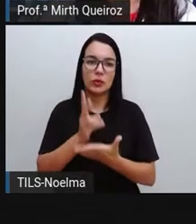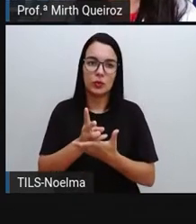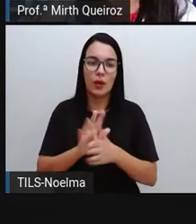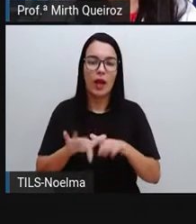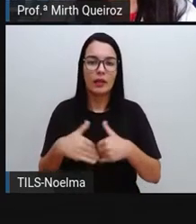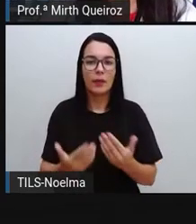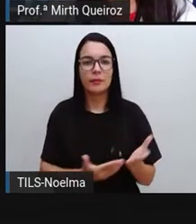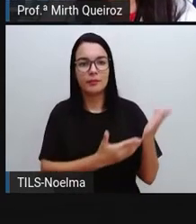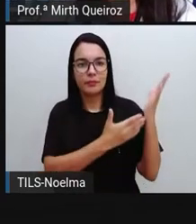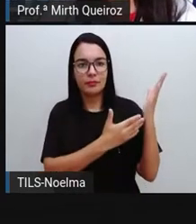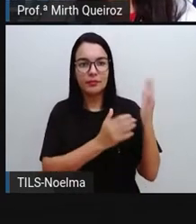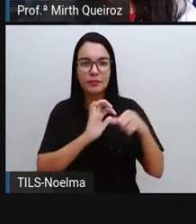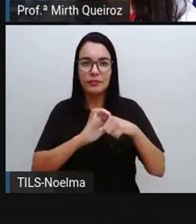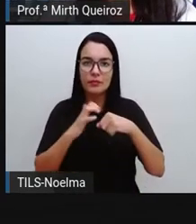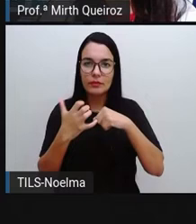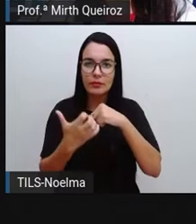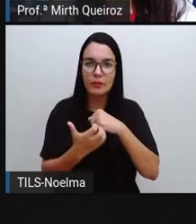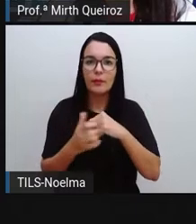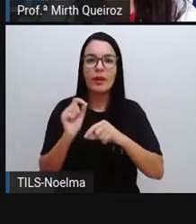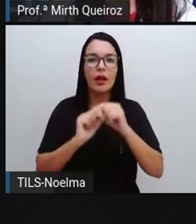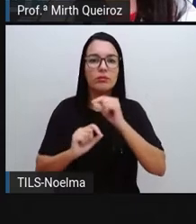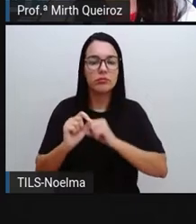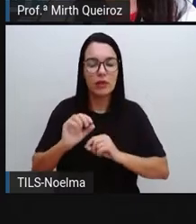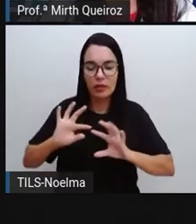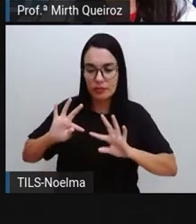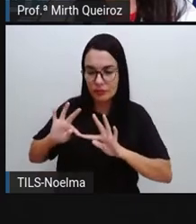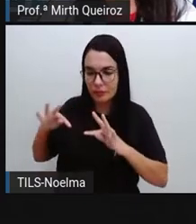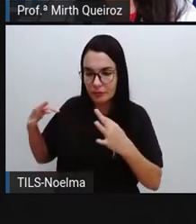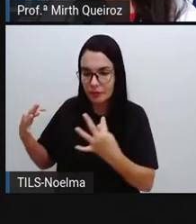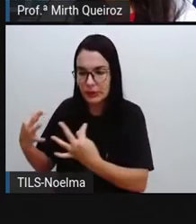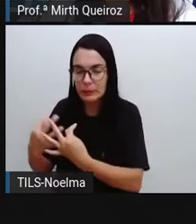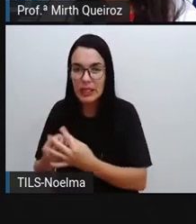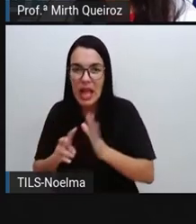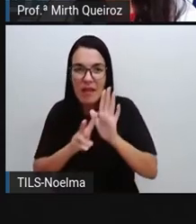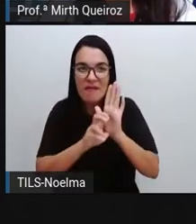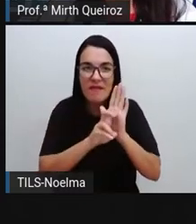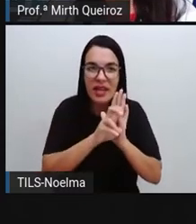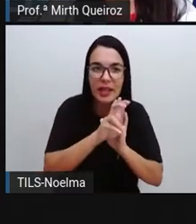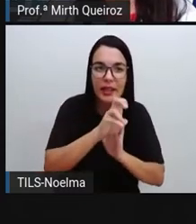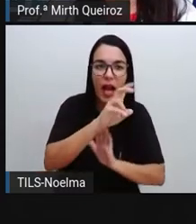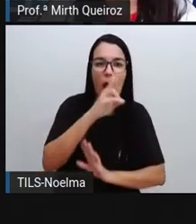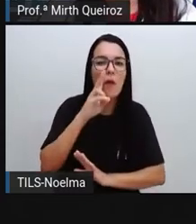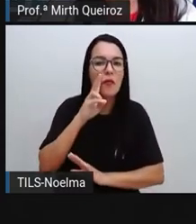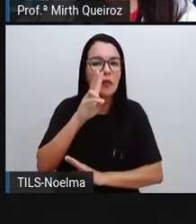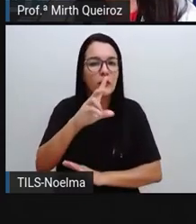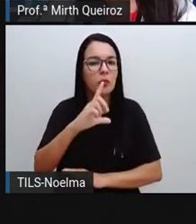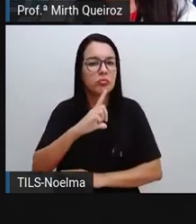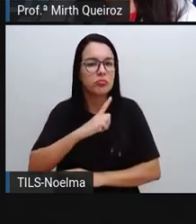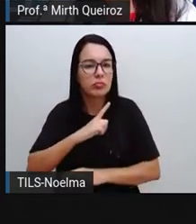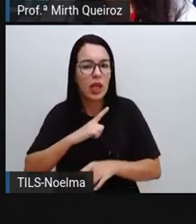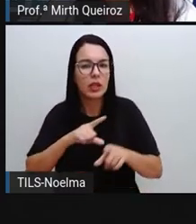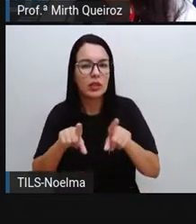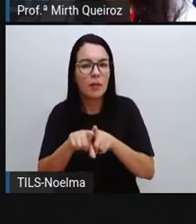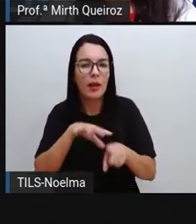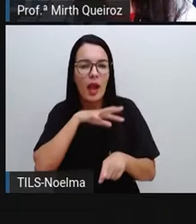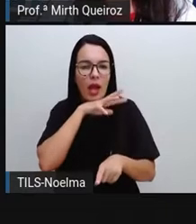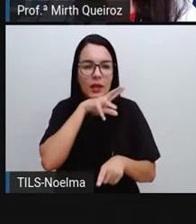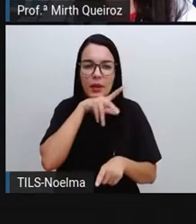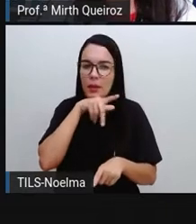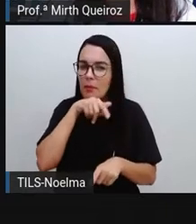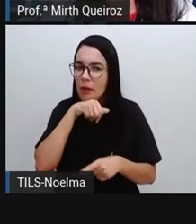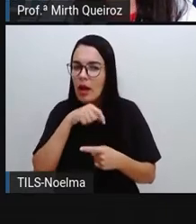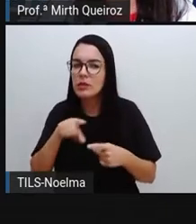de uma grande família viral que causa infecções respiratórias, como a gente já viu, né, em seres humanos e também em animais. Desde em dezembro aí